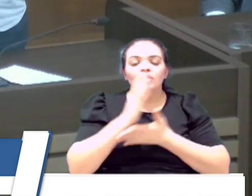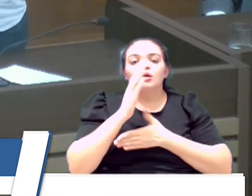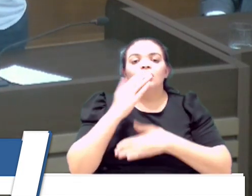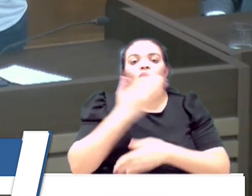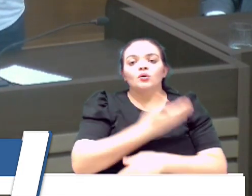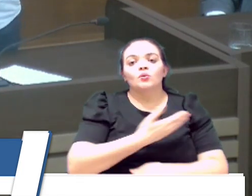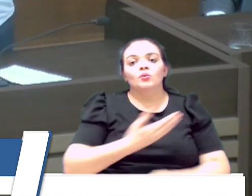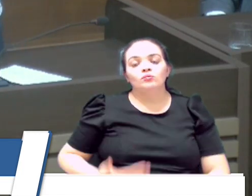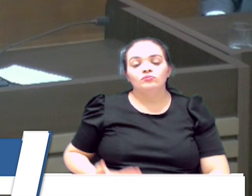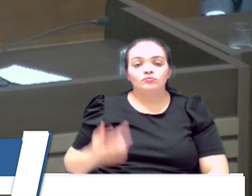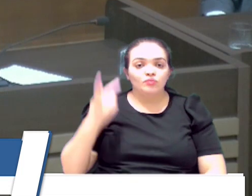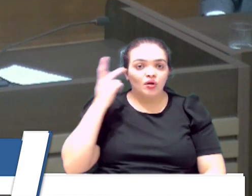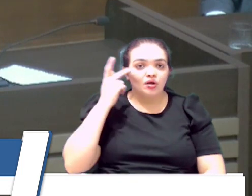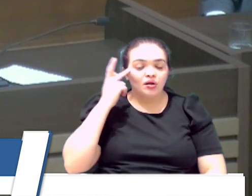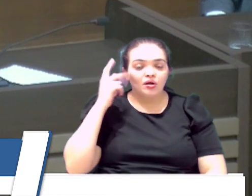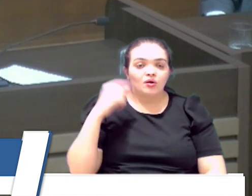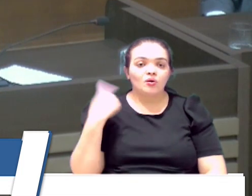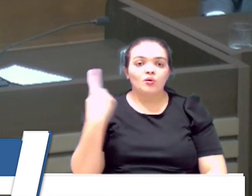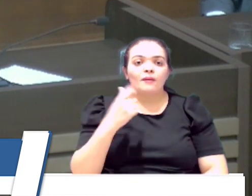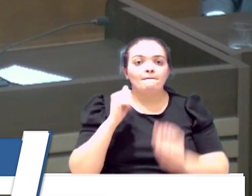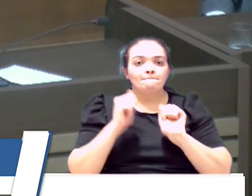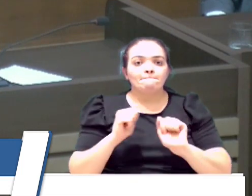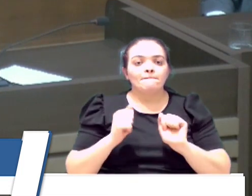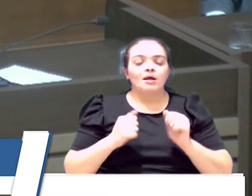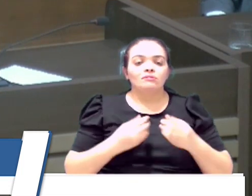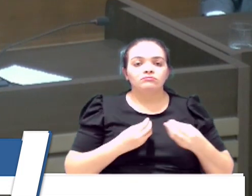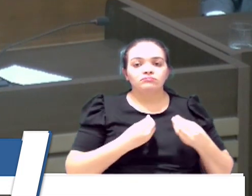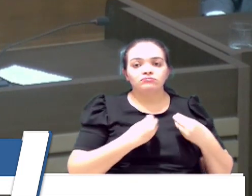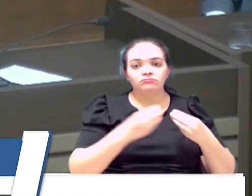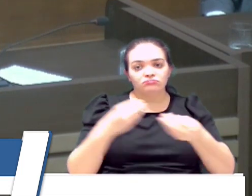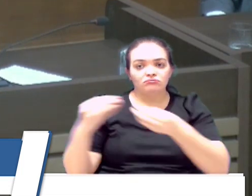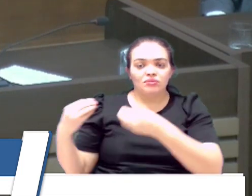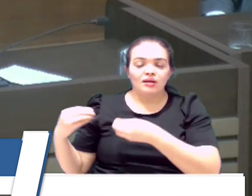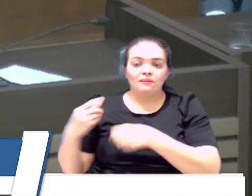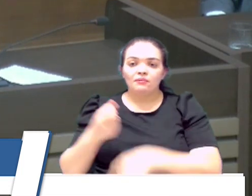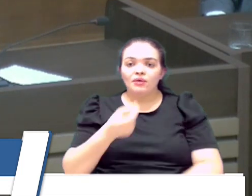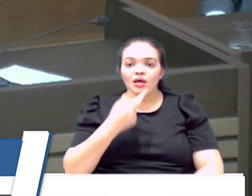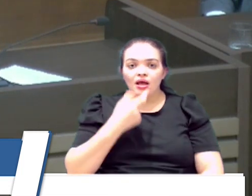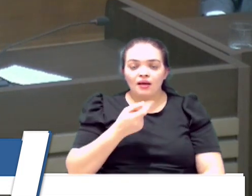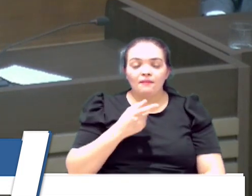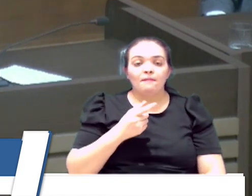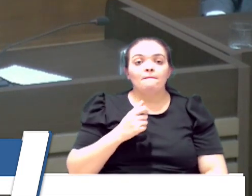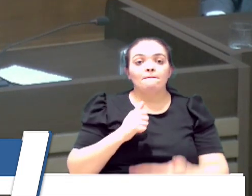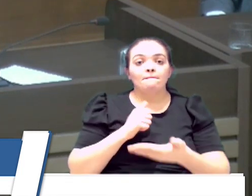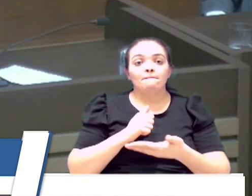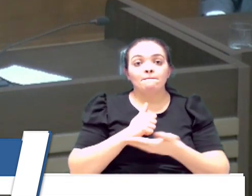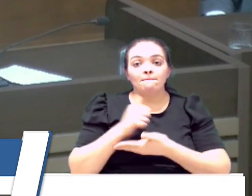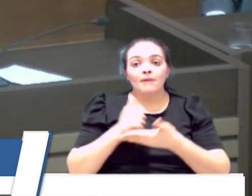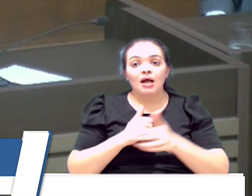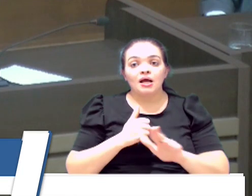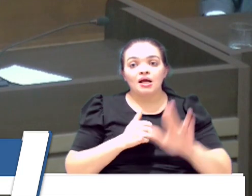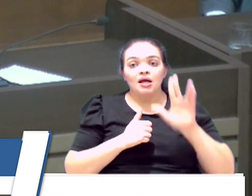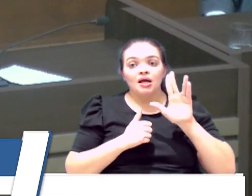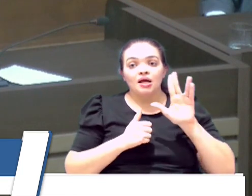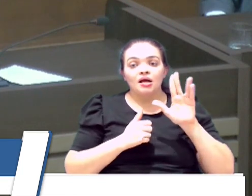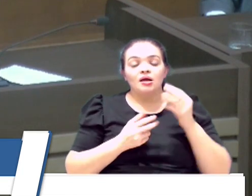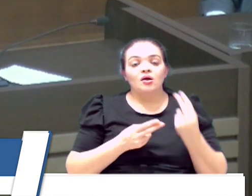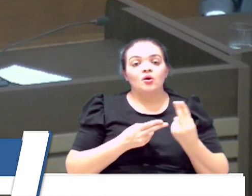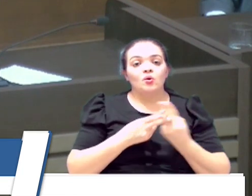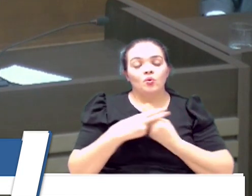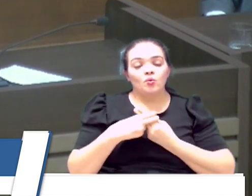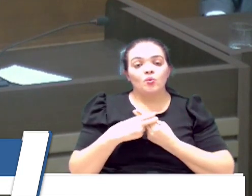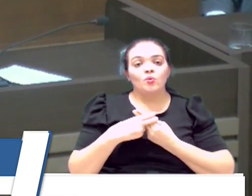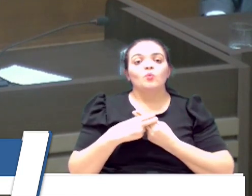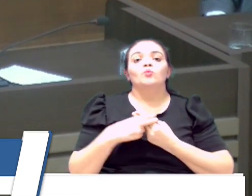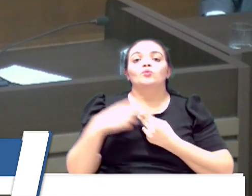Paulo para que a gente possa ter a distribuição de medicamentos à base da cannabis do SUS. O governo de São Paulo